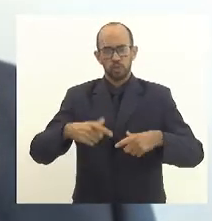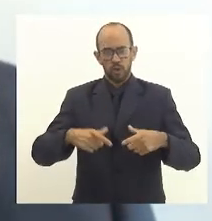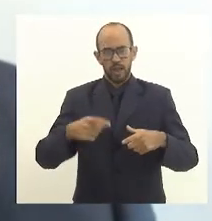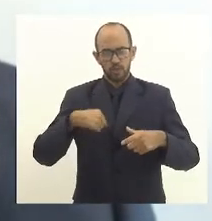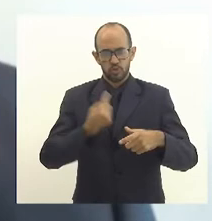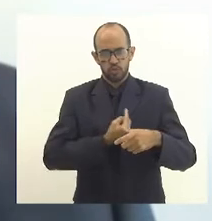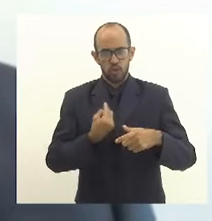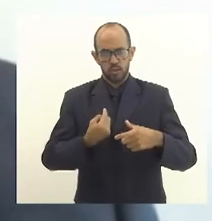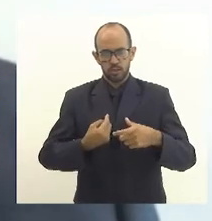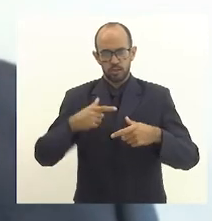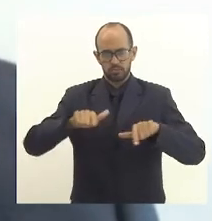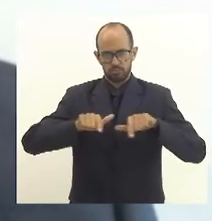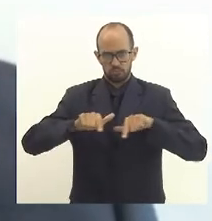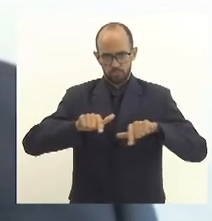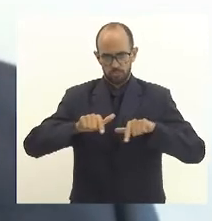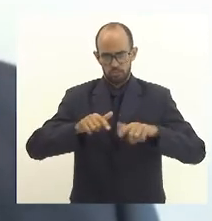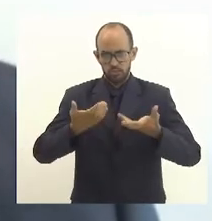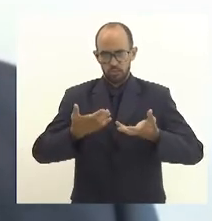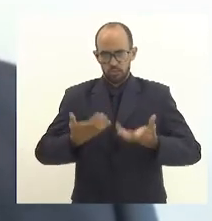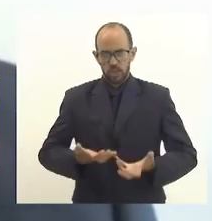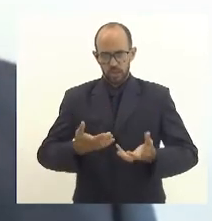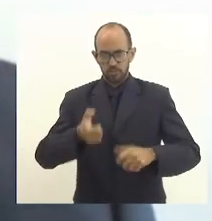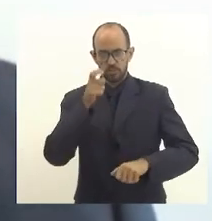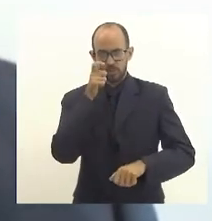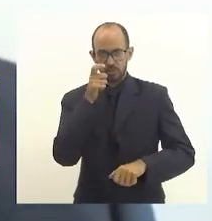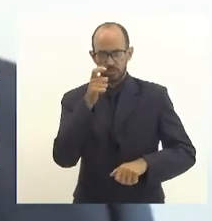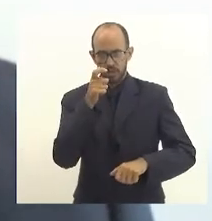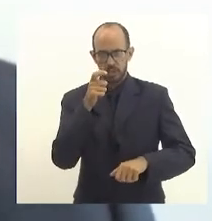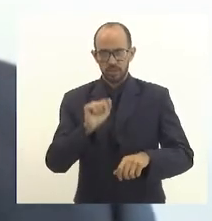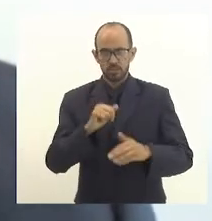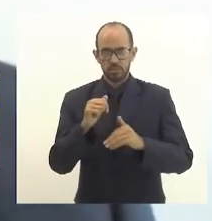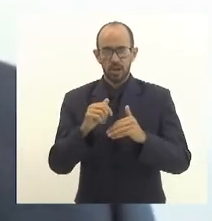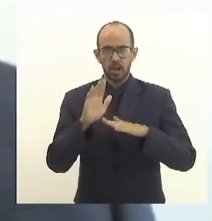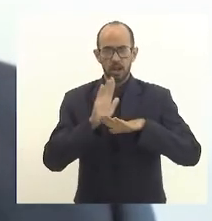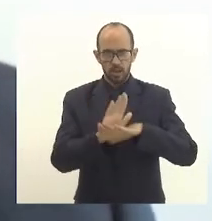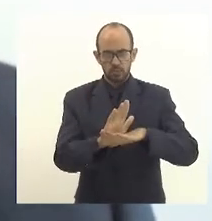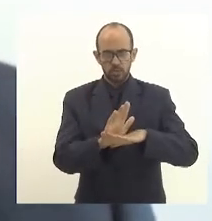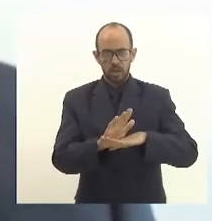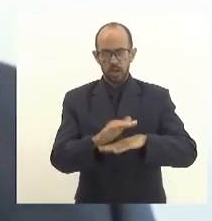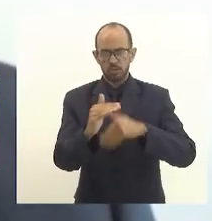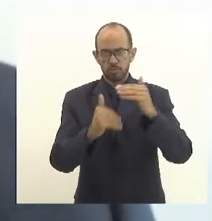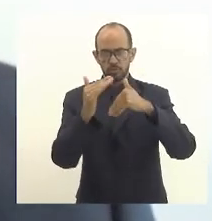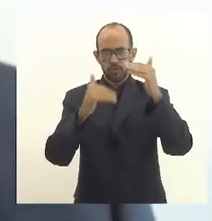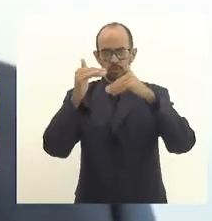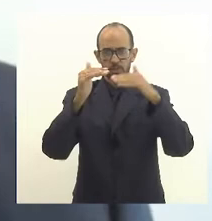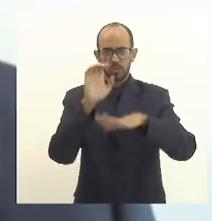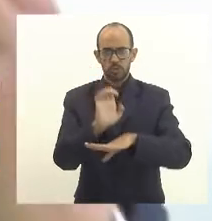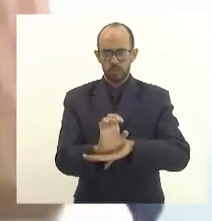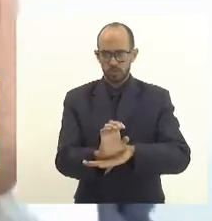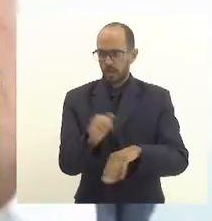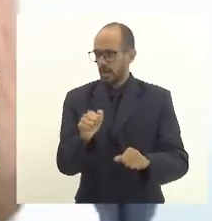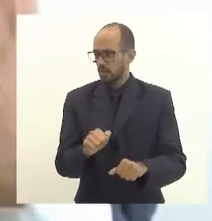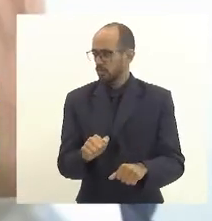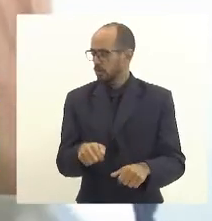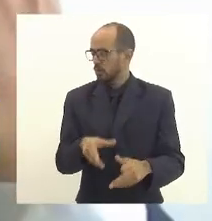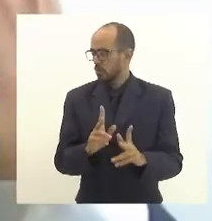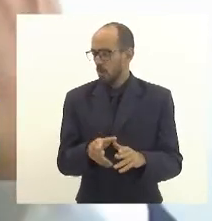parte desse processo e contribuir para o desenvolvimento do estado, como sempre